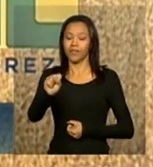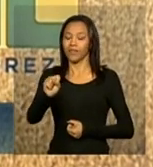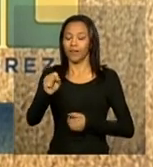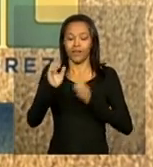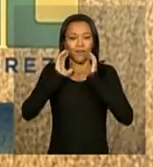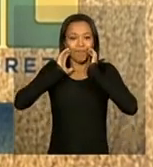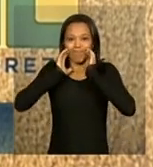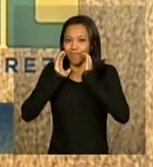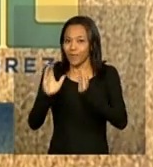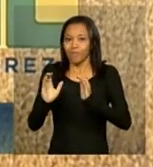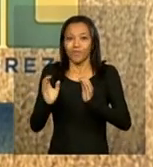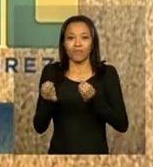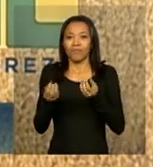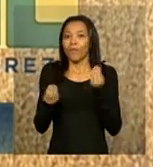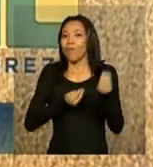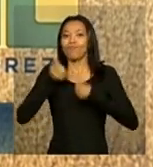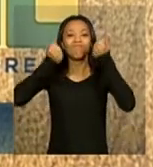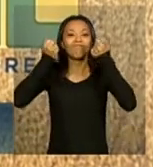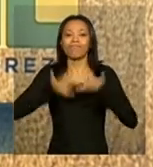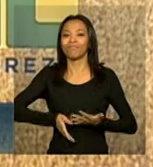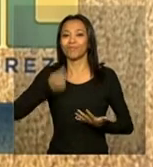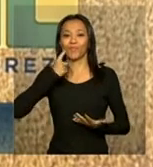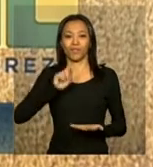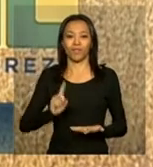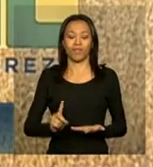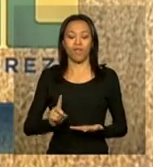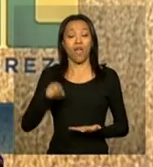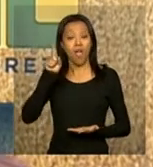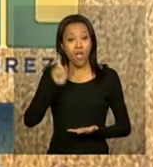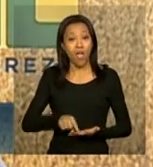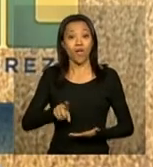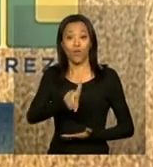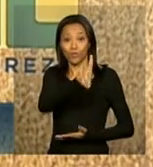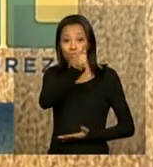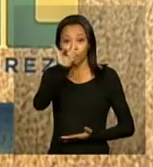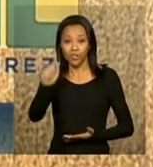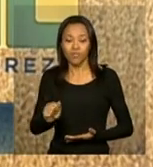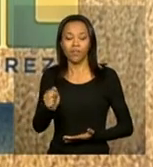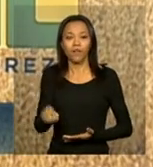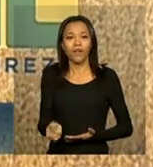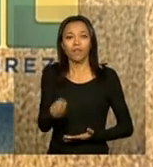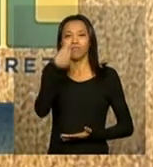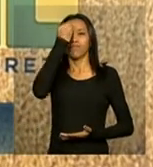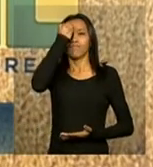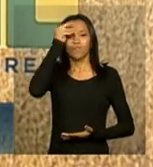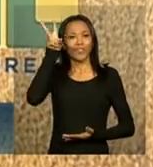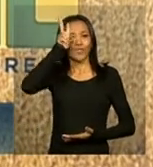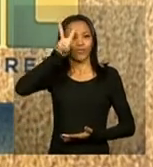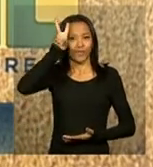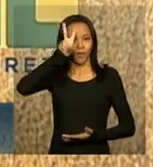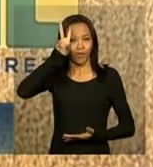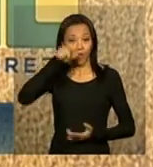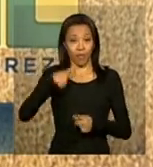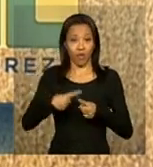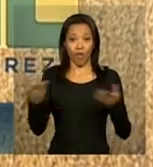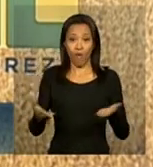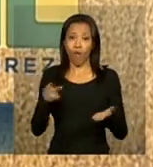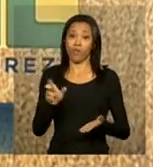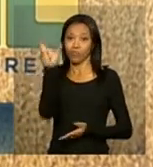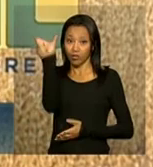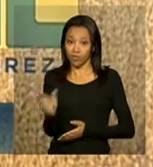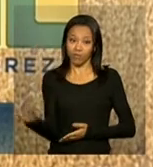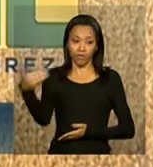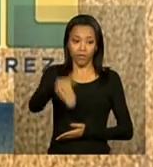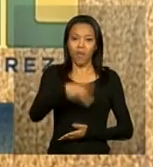indescritível. É um momento que vai ficar para a história, porque a senhora visita hoje